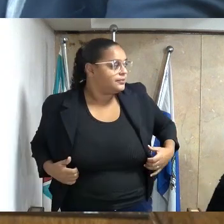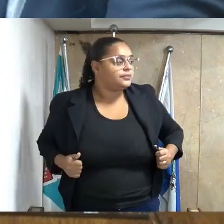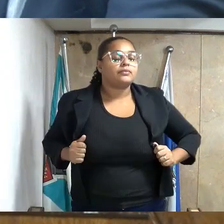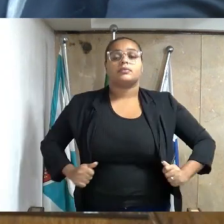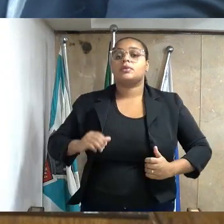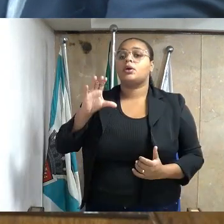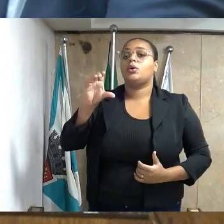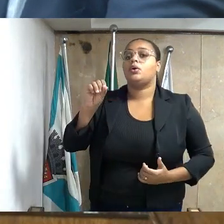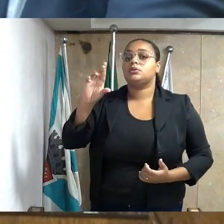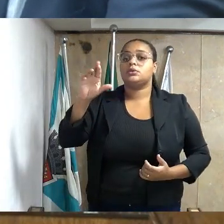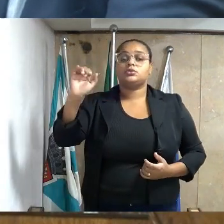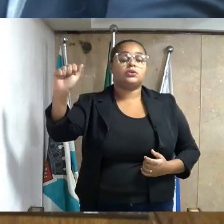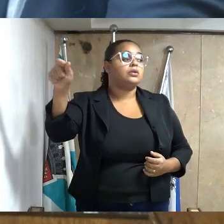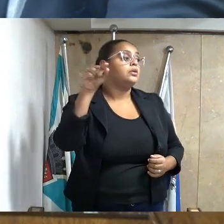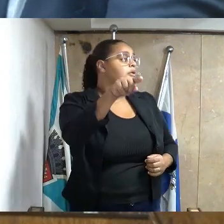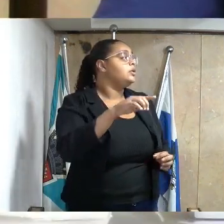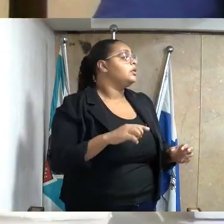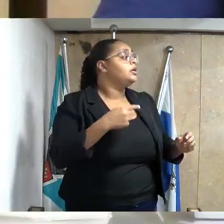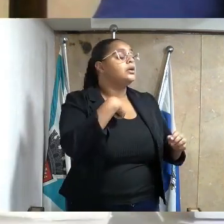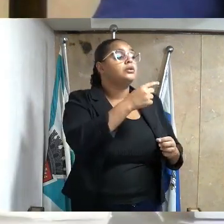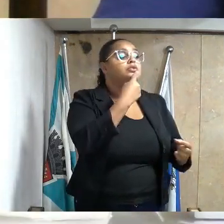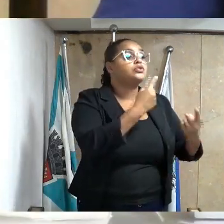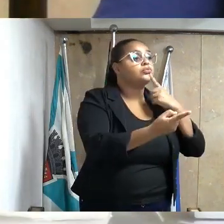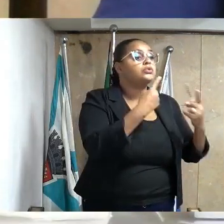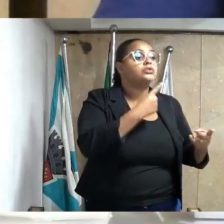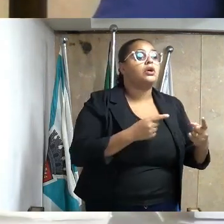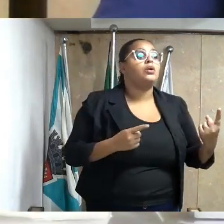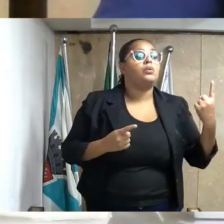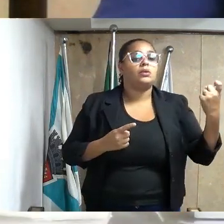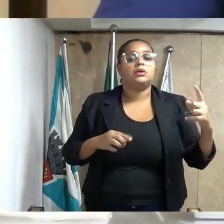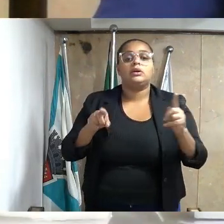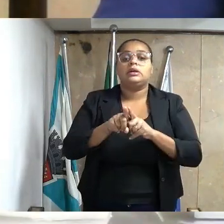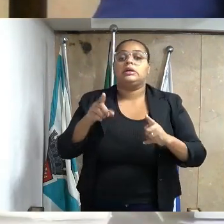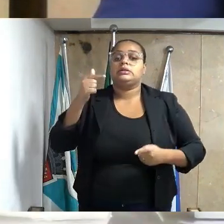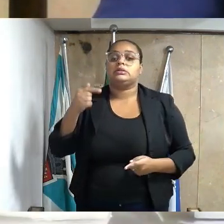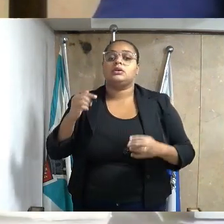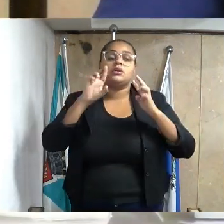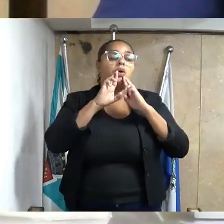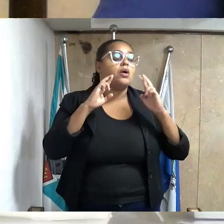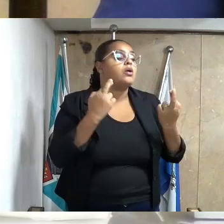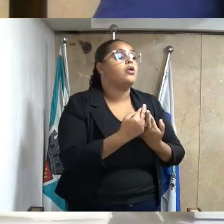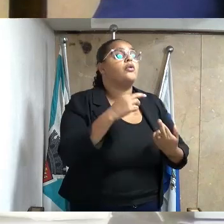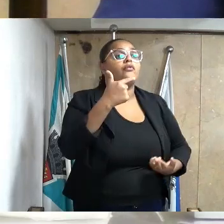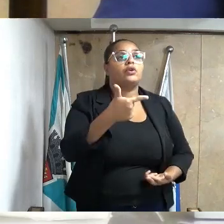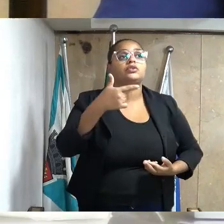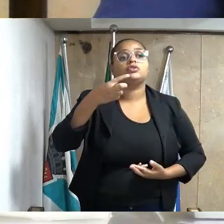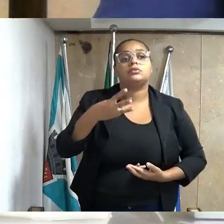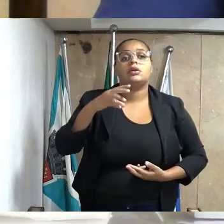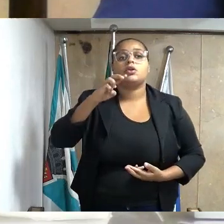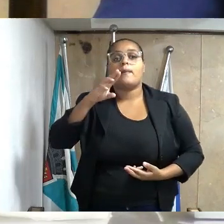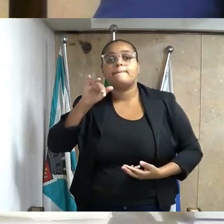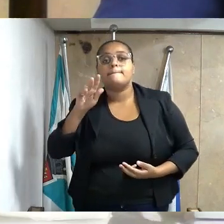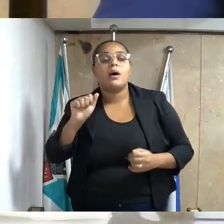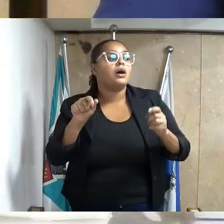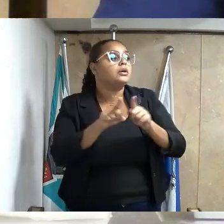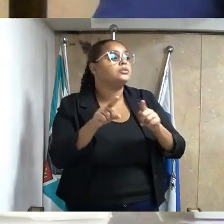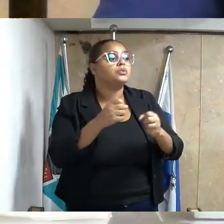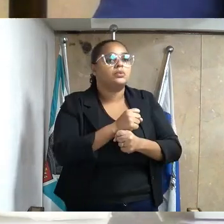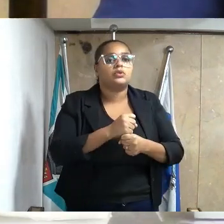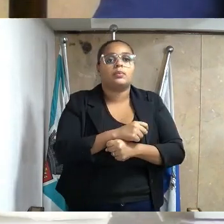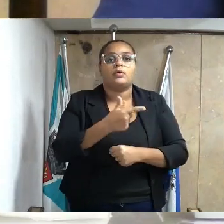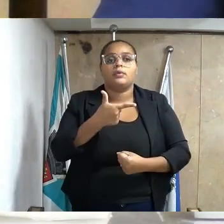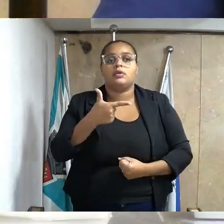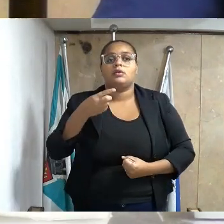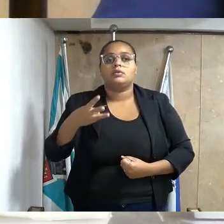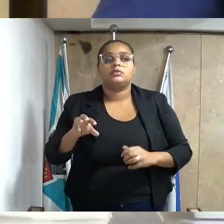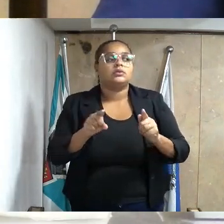Ordem do dia, discussão única da 7ª reunião ordinária de 23 de maio de 2023,